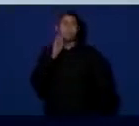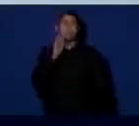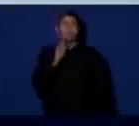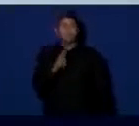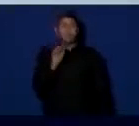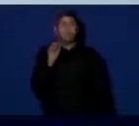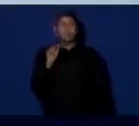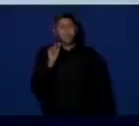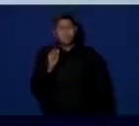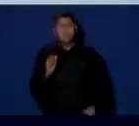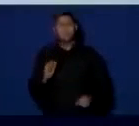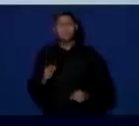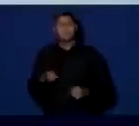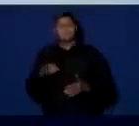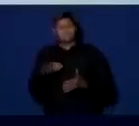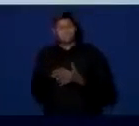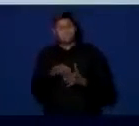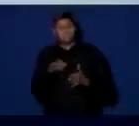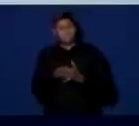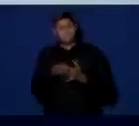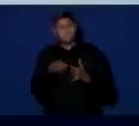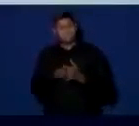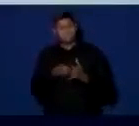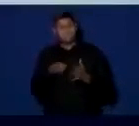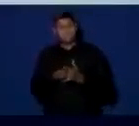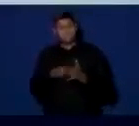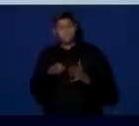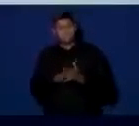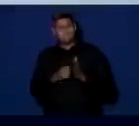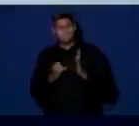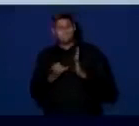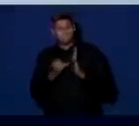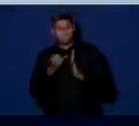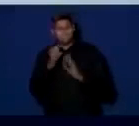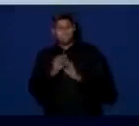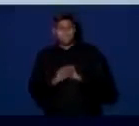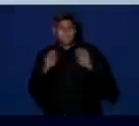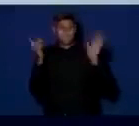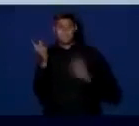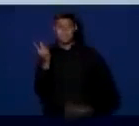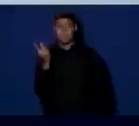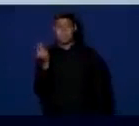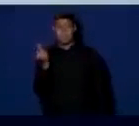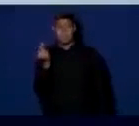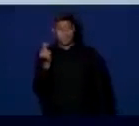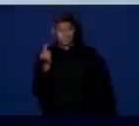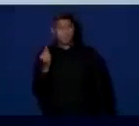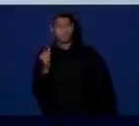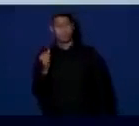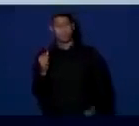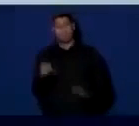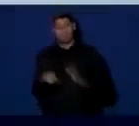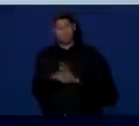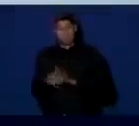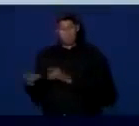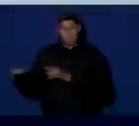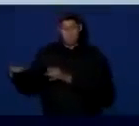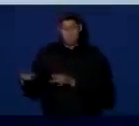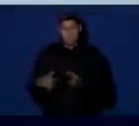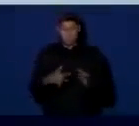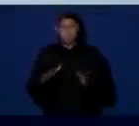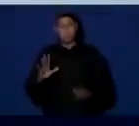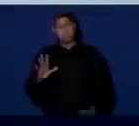viu pressões inflacionárias claras nos índices de preços ao atacado, que